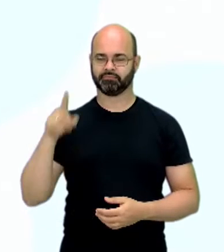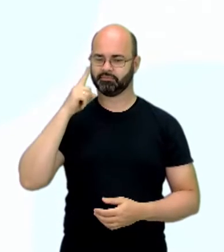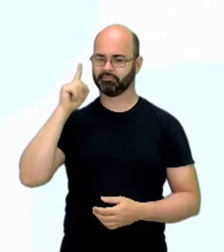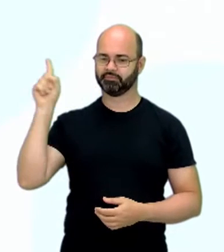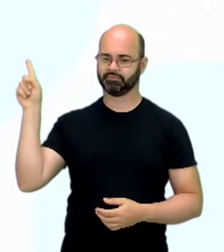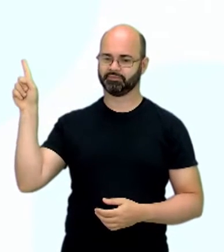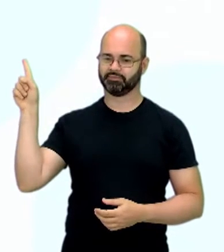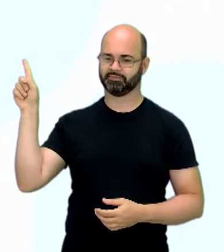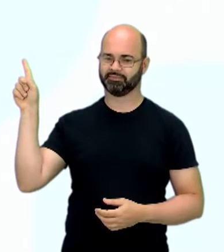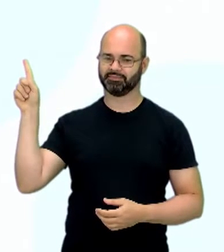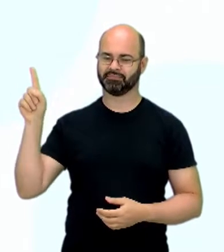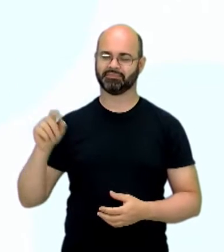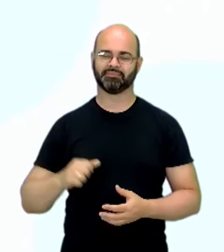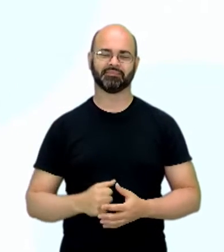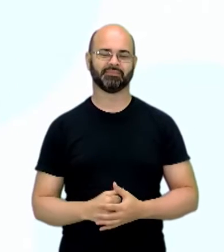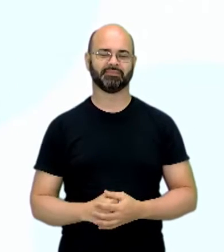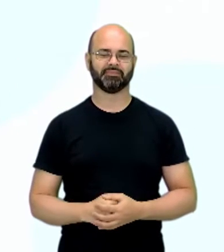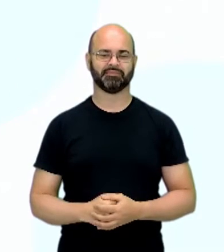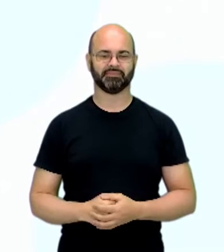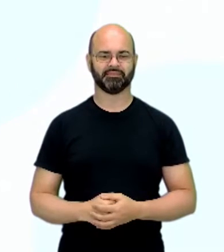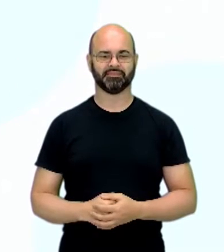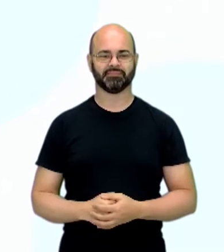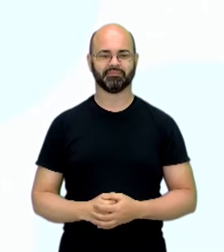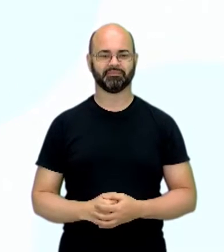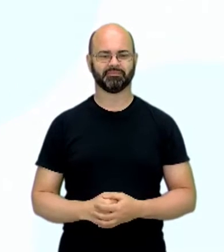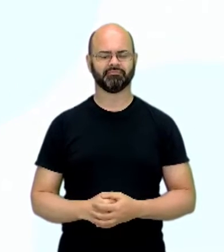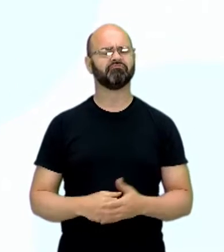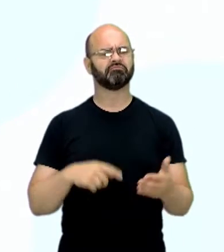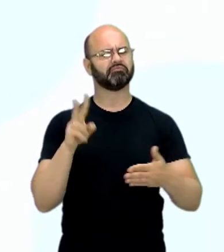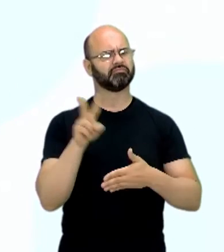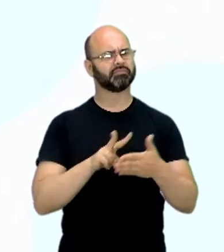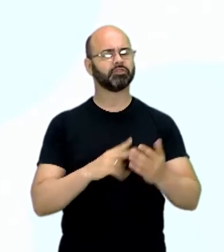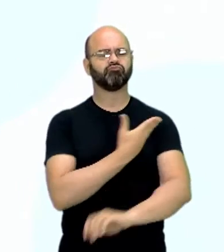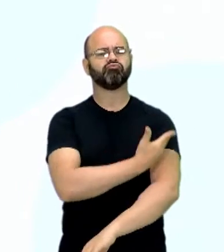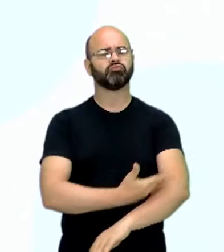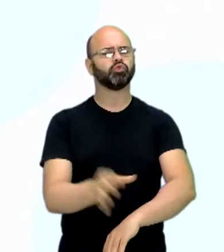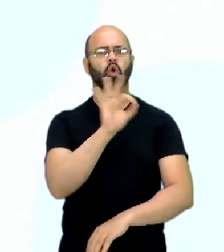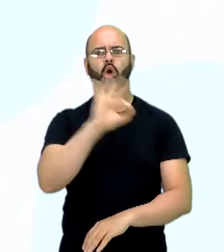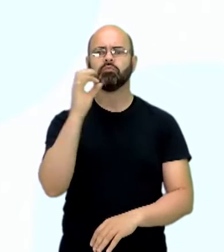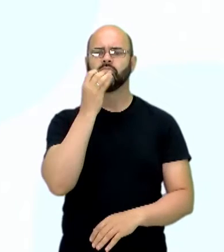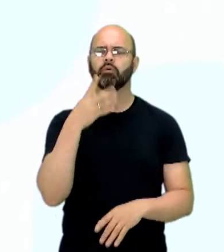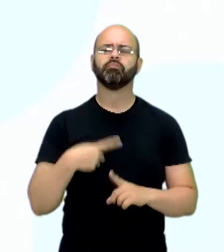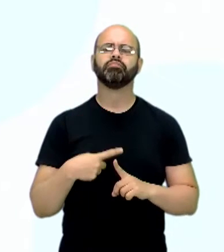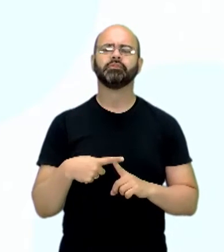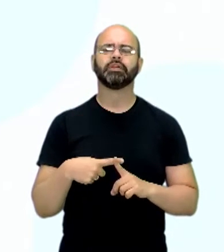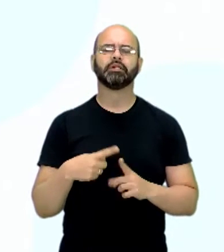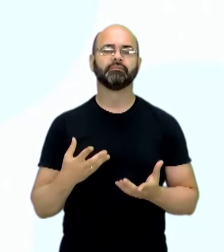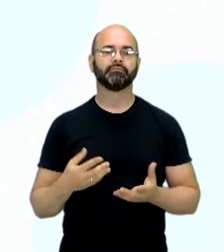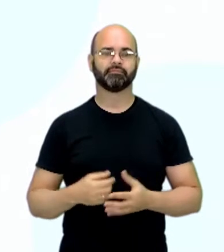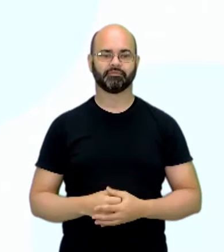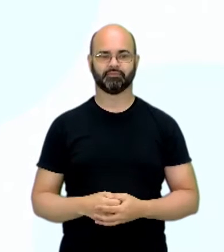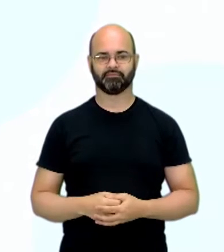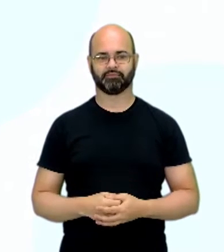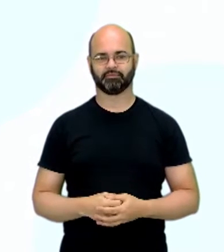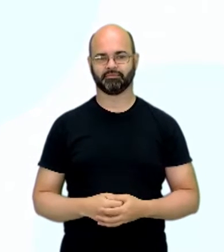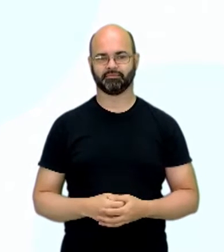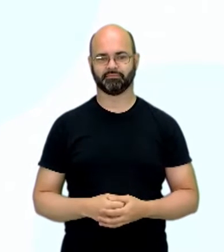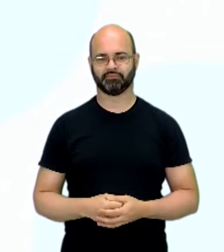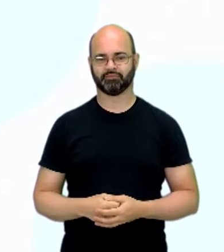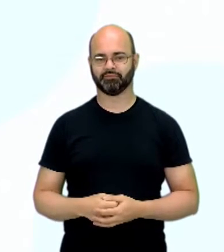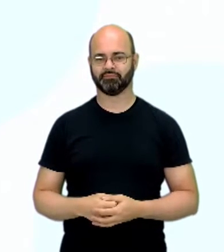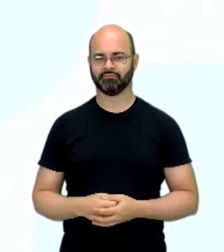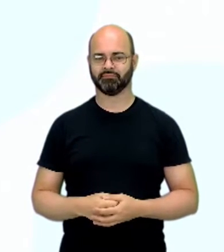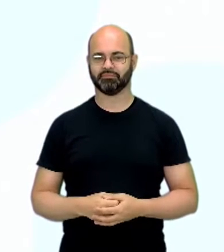hobby to have. Por que que a leitura é um ótimo hobby para se ter? Written by